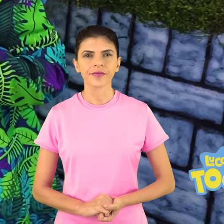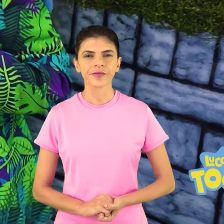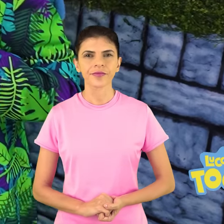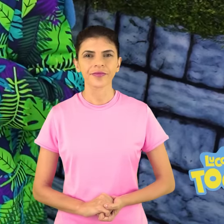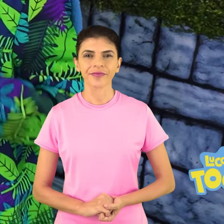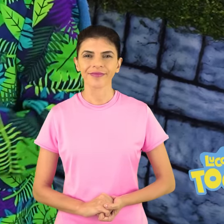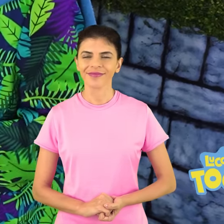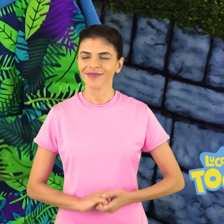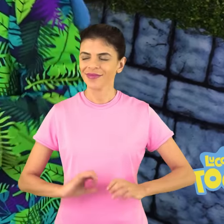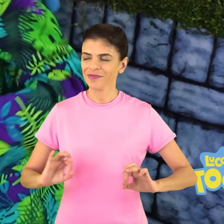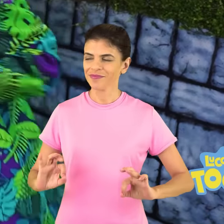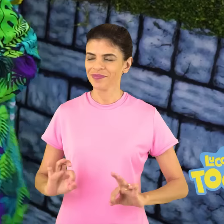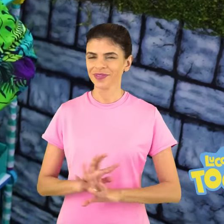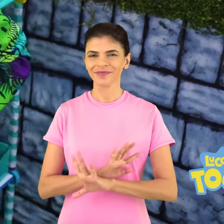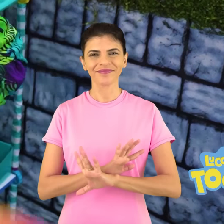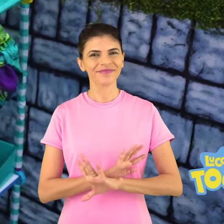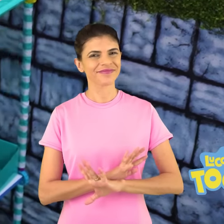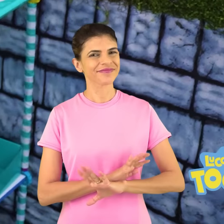Prontinho!